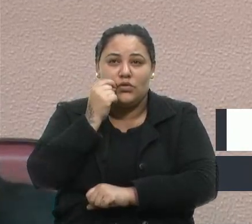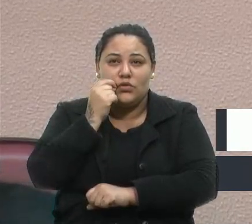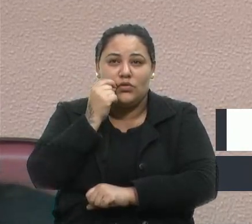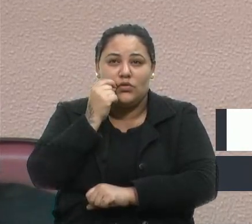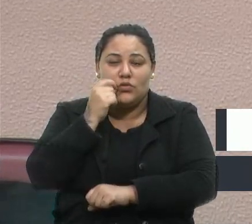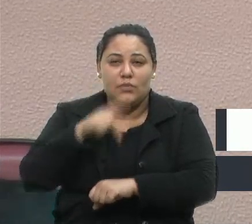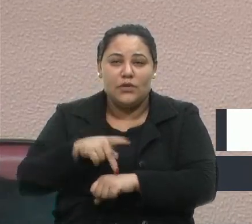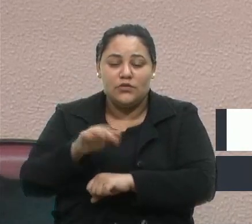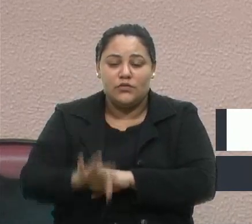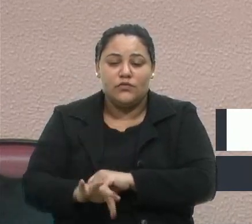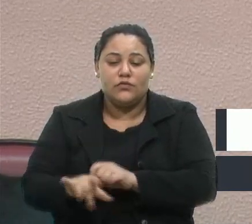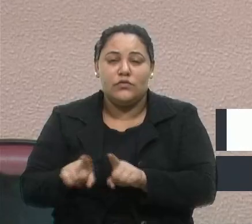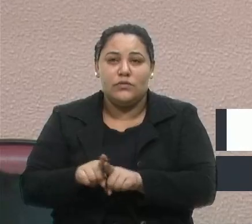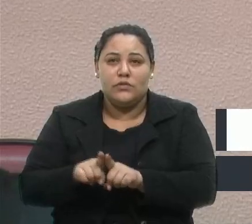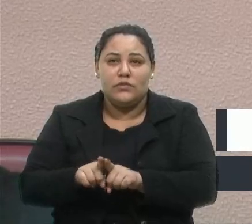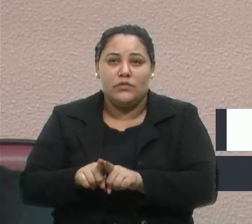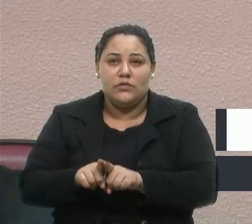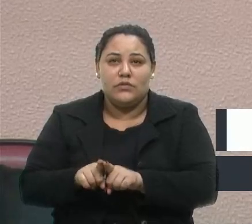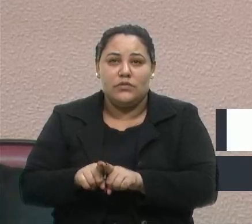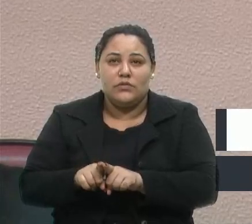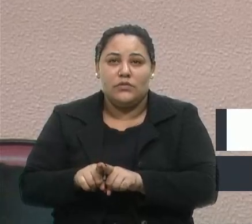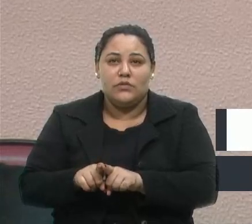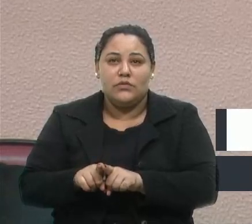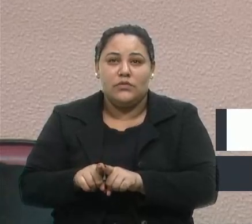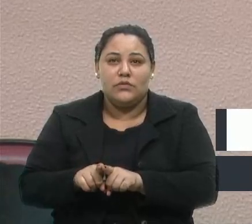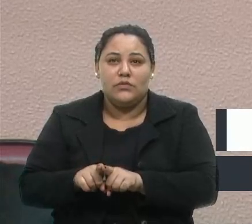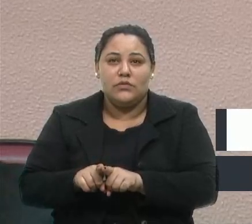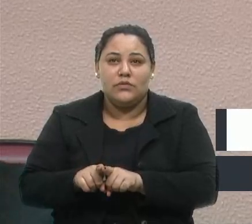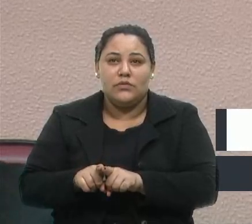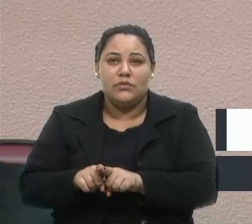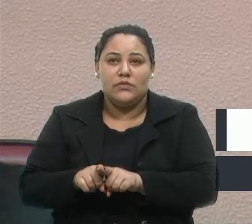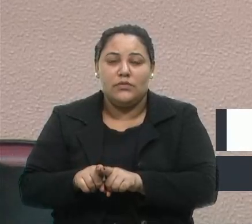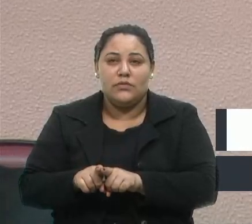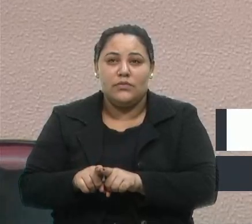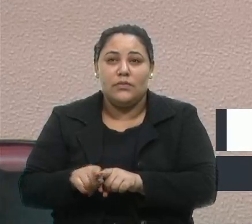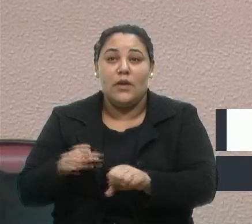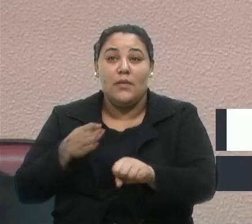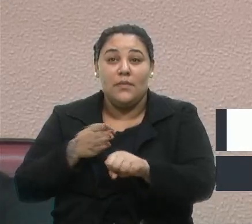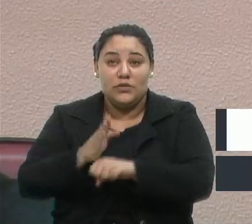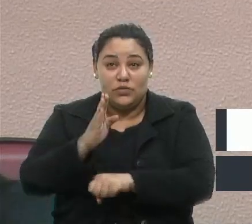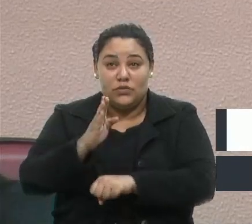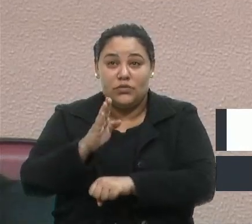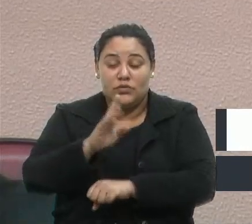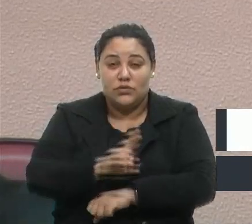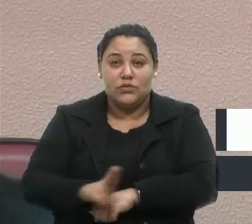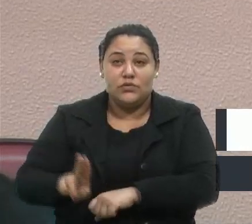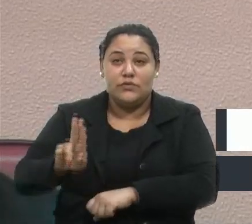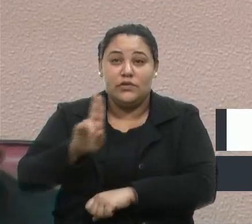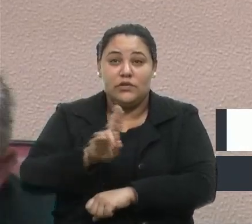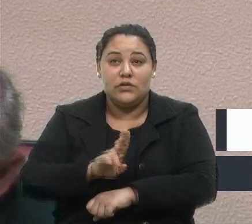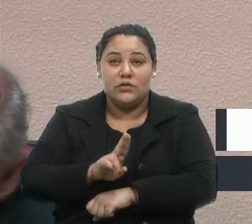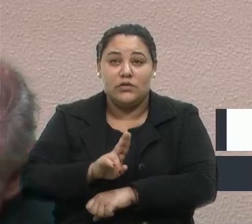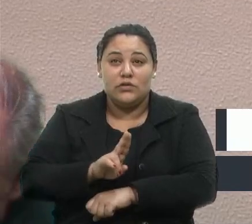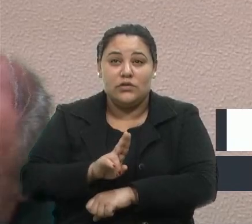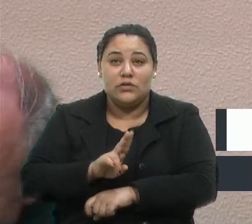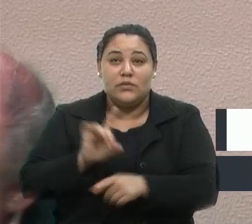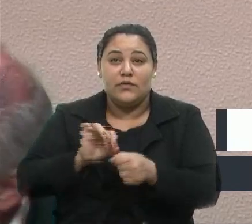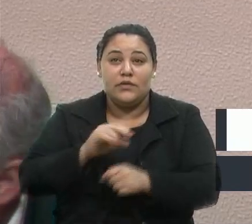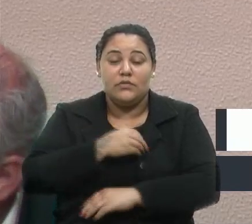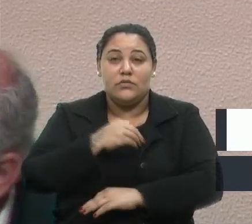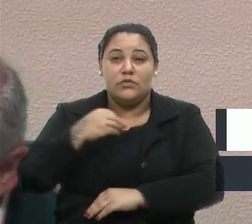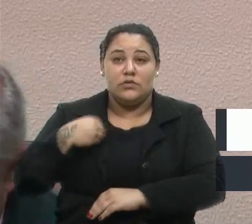Passo Fundo, fez lá em Passo Fundo, quando foi ver, passou para a universidade para fazer